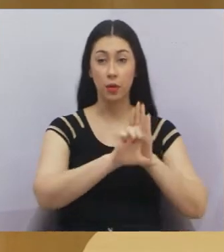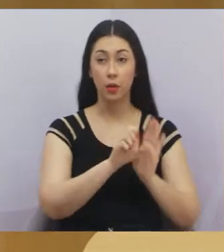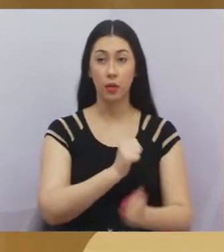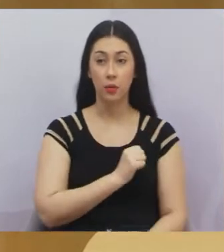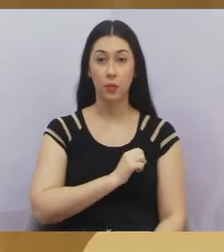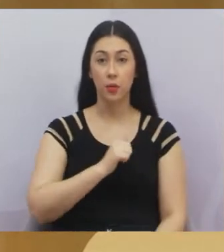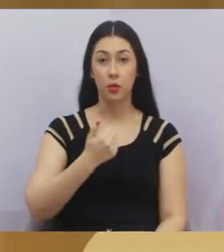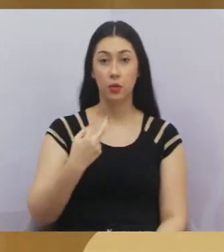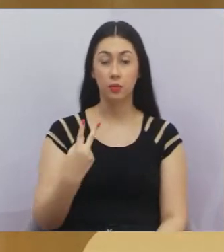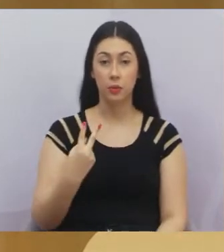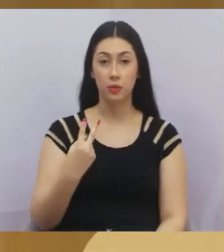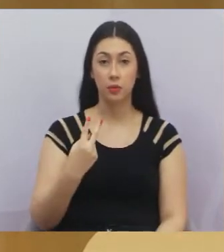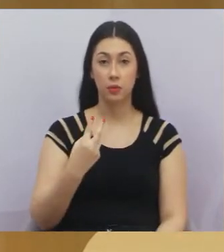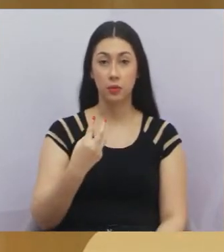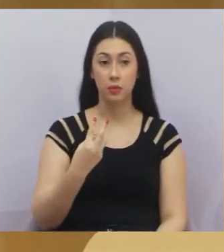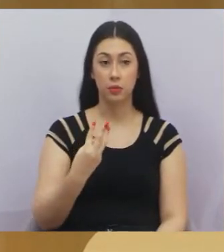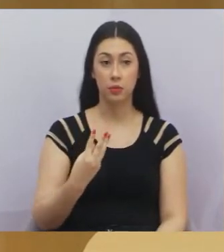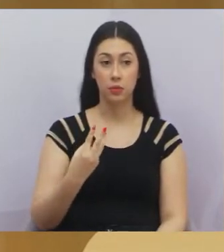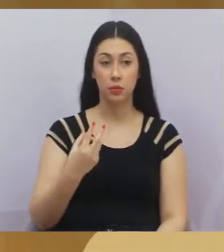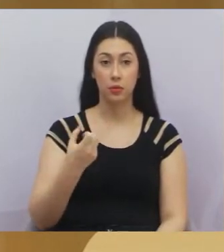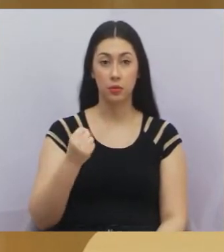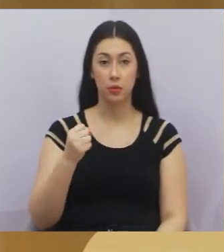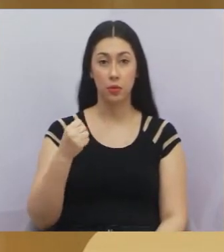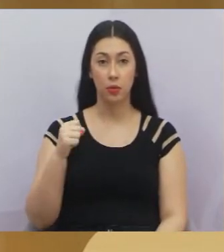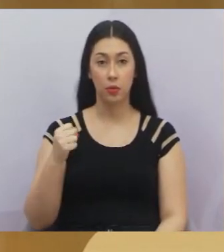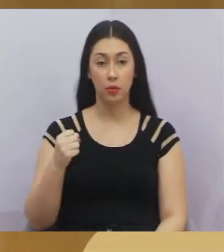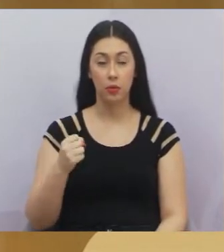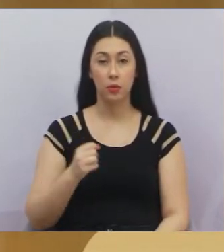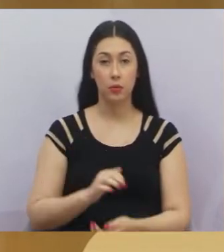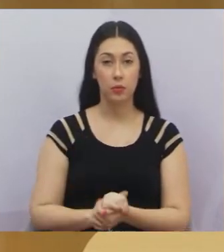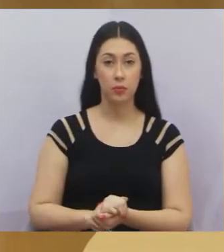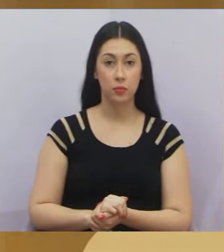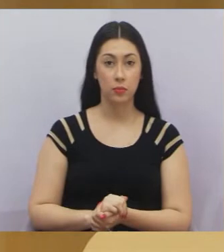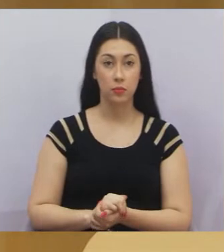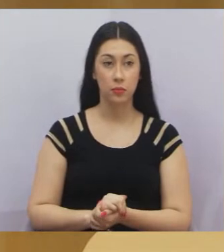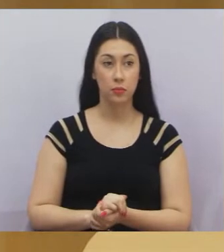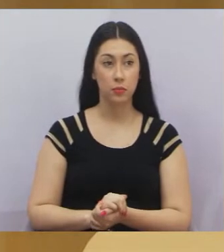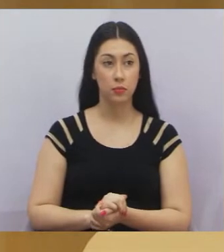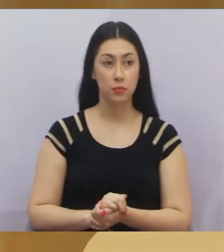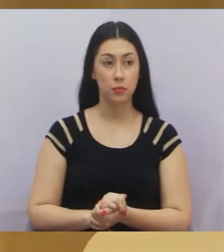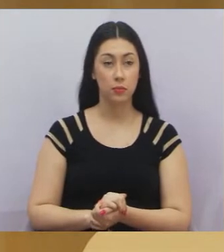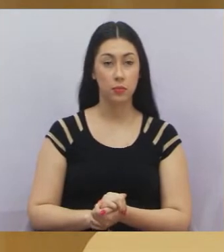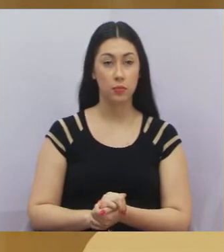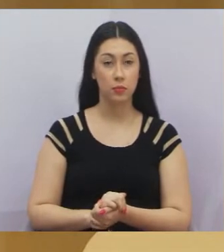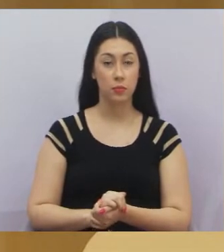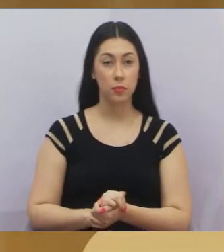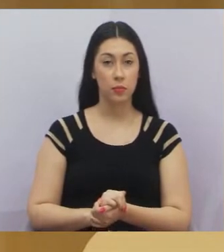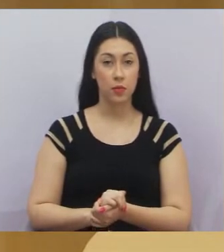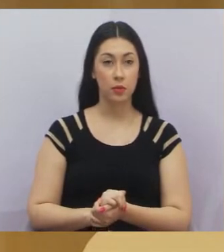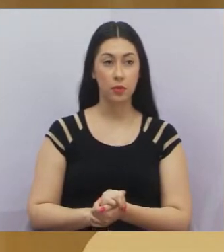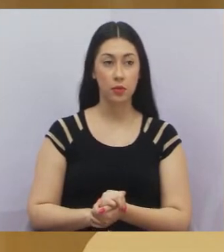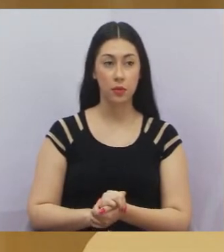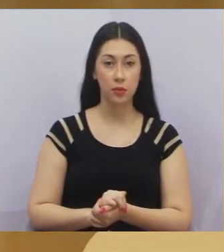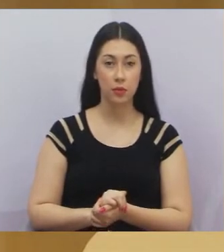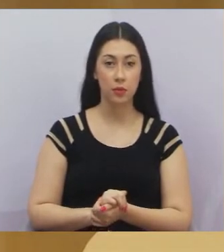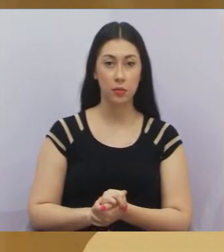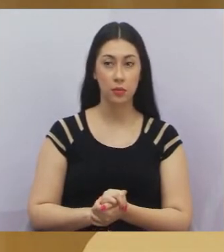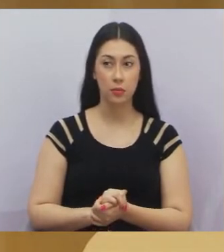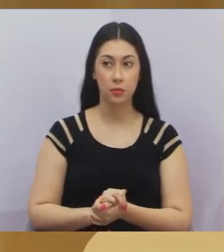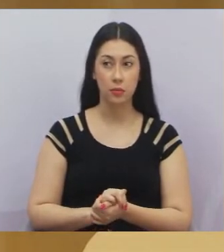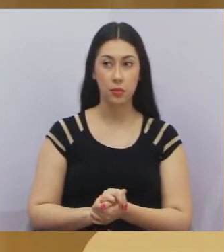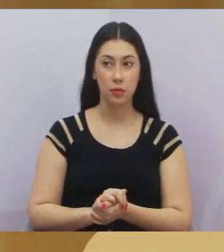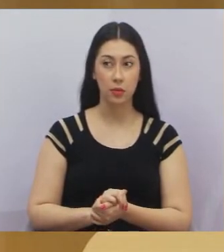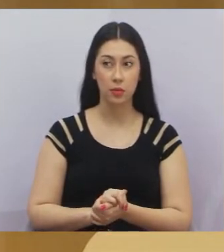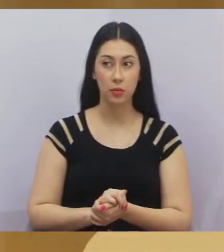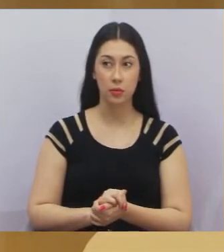número 12.288, de 20 de julho de 2010, que instituiu o Estatuto da Igualdade Racial, é um